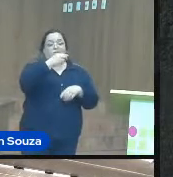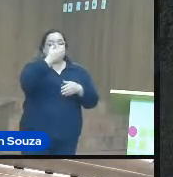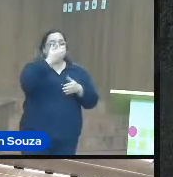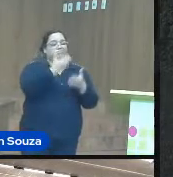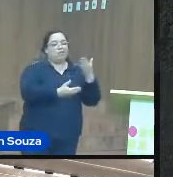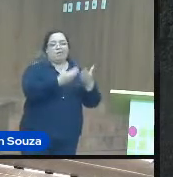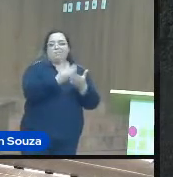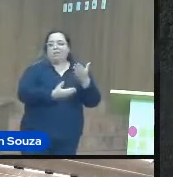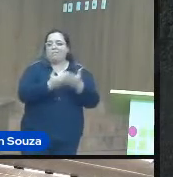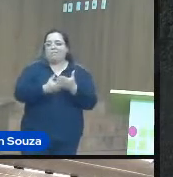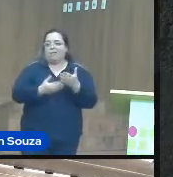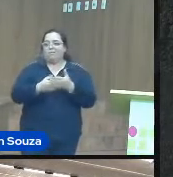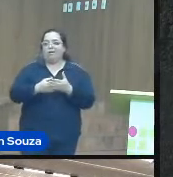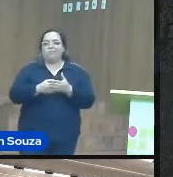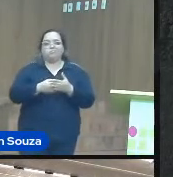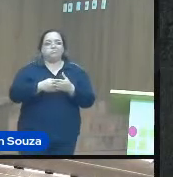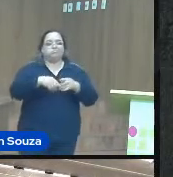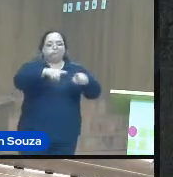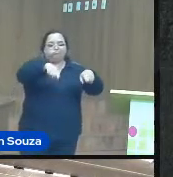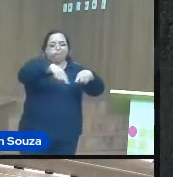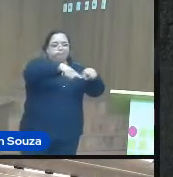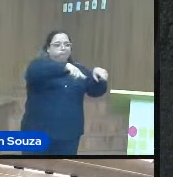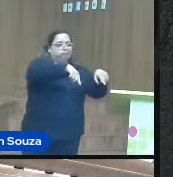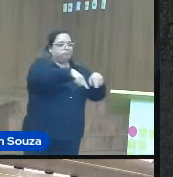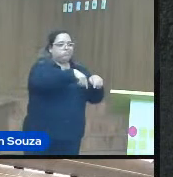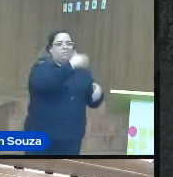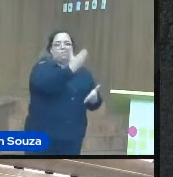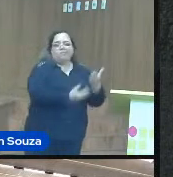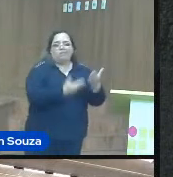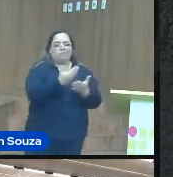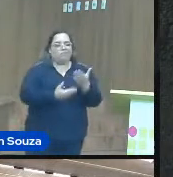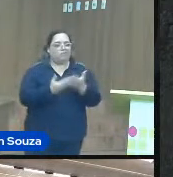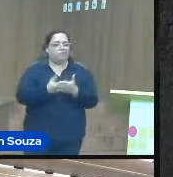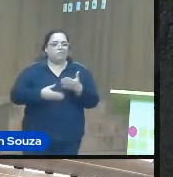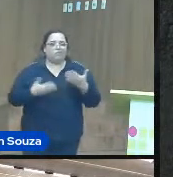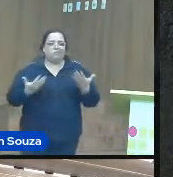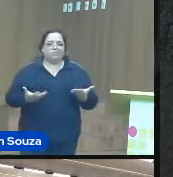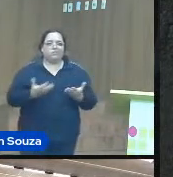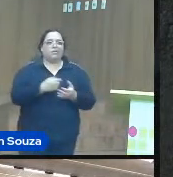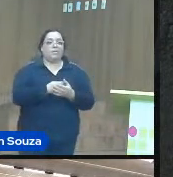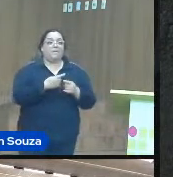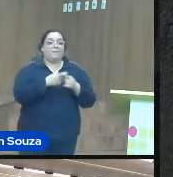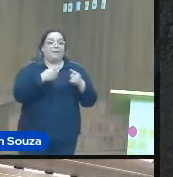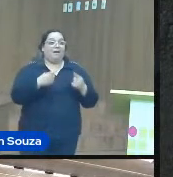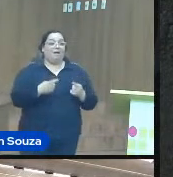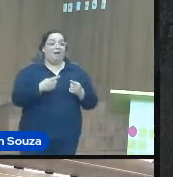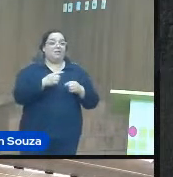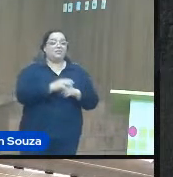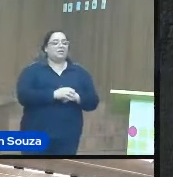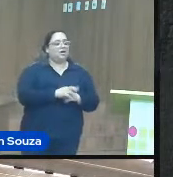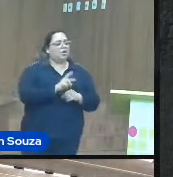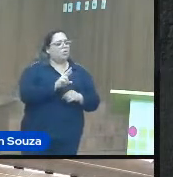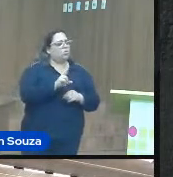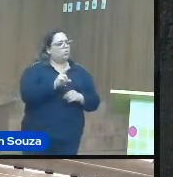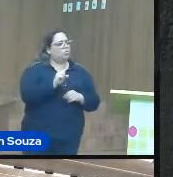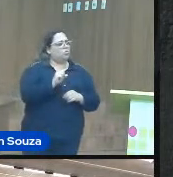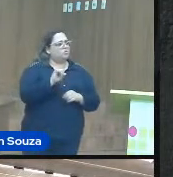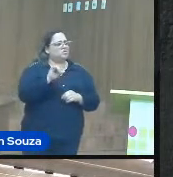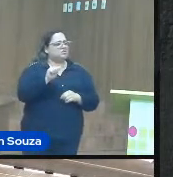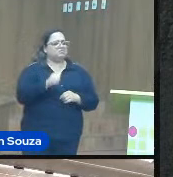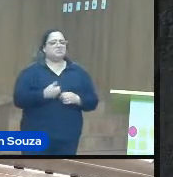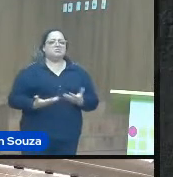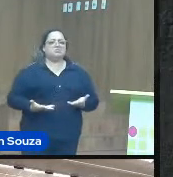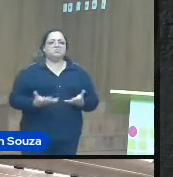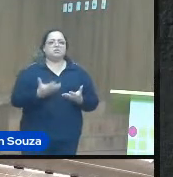aí por vários motivos, mas assim, a Rússia ainda passou por uma revolução